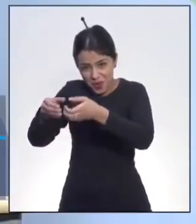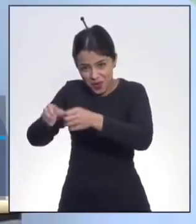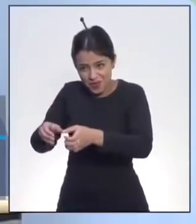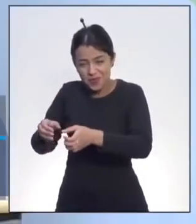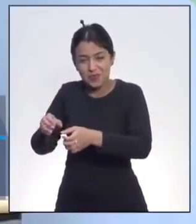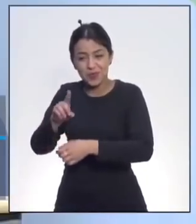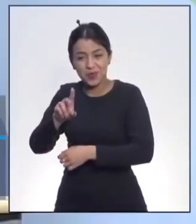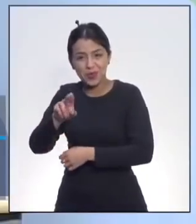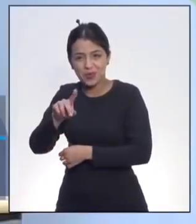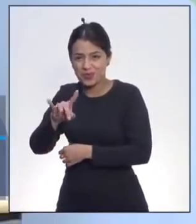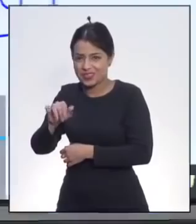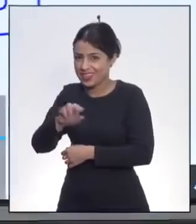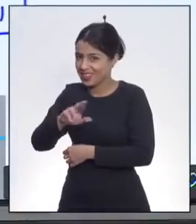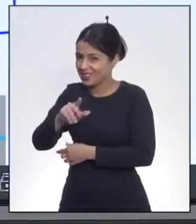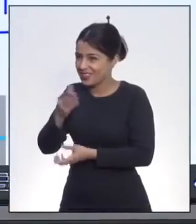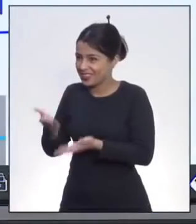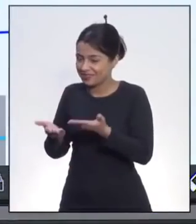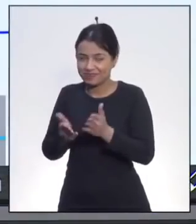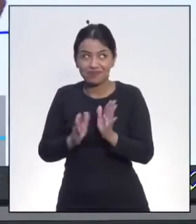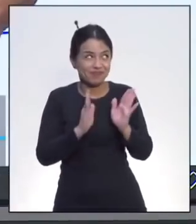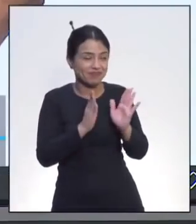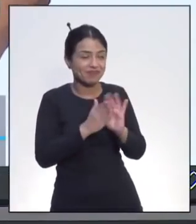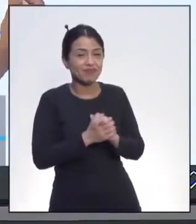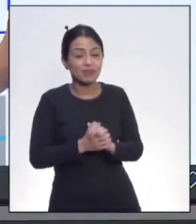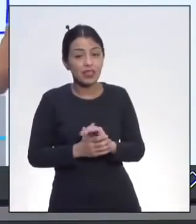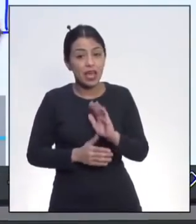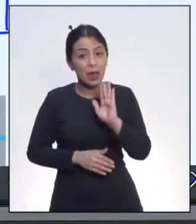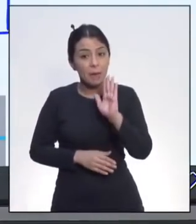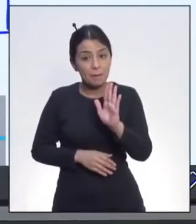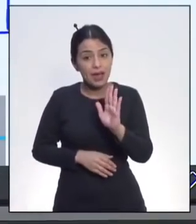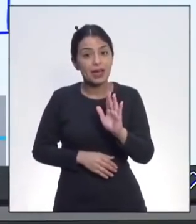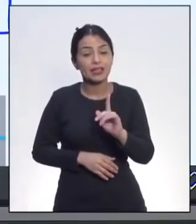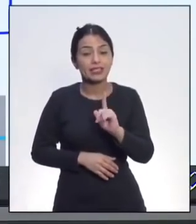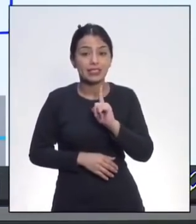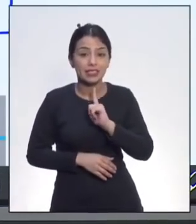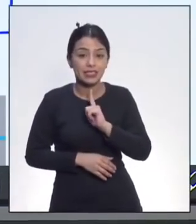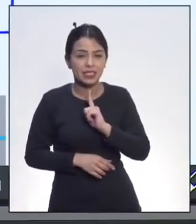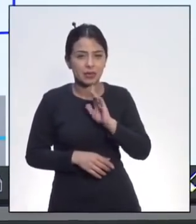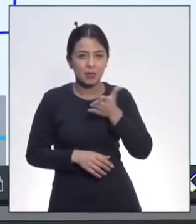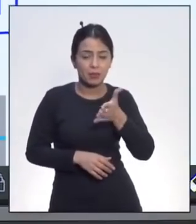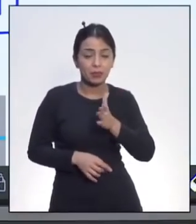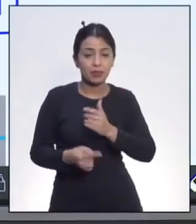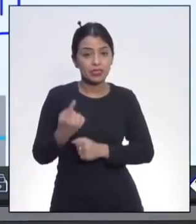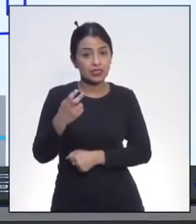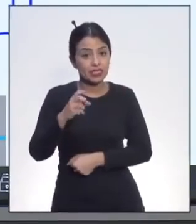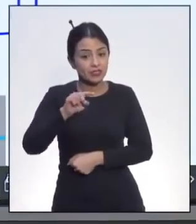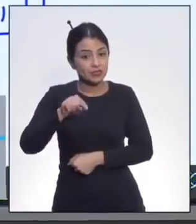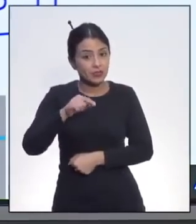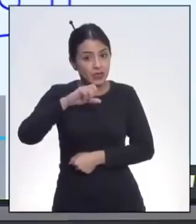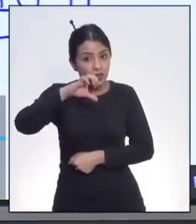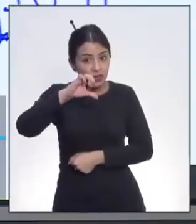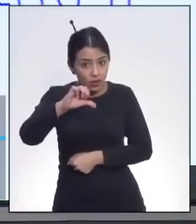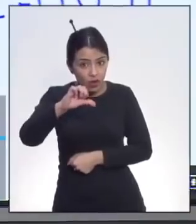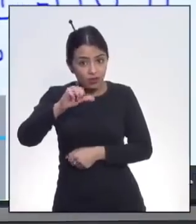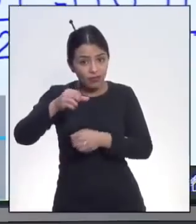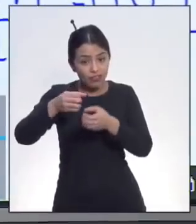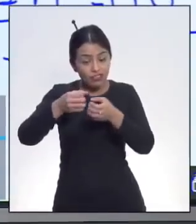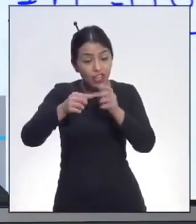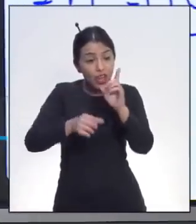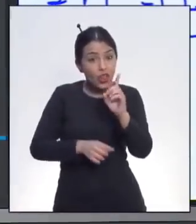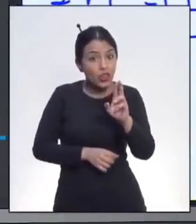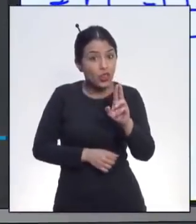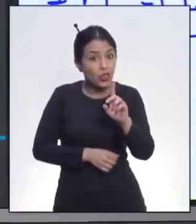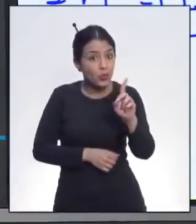Mas o que acontece? Nós chegamos aí a aproximadamente 15,9 dúzias de ovos